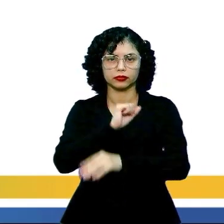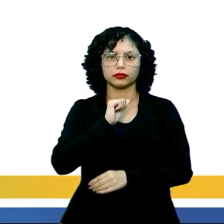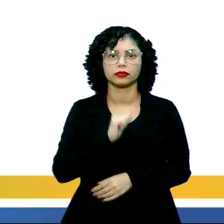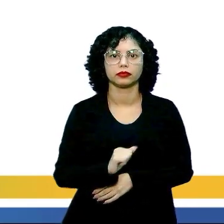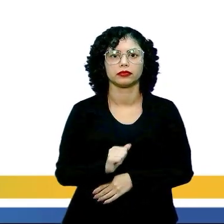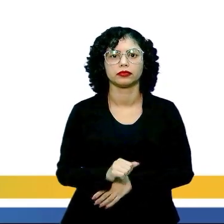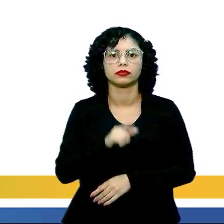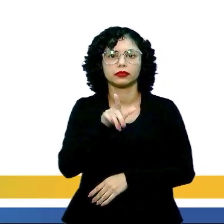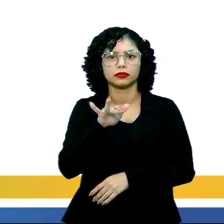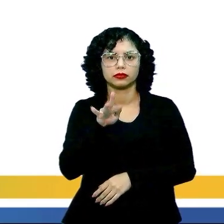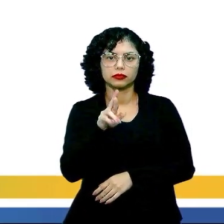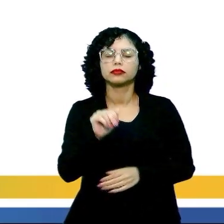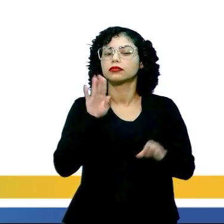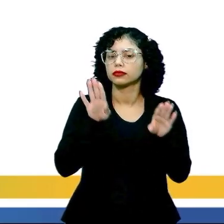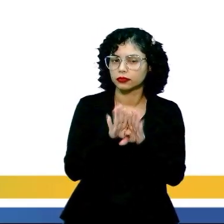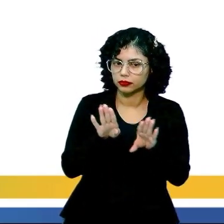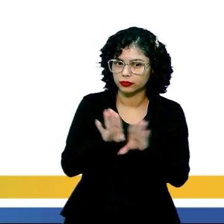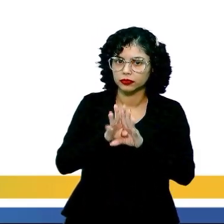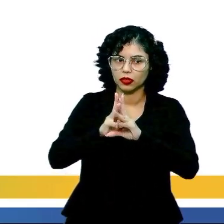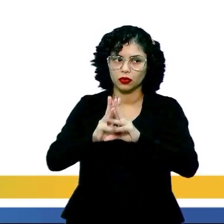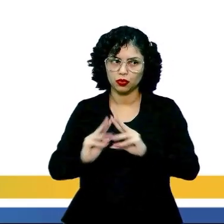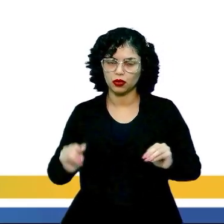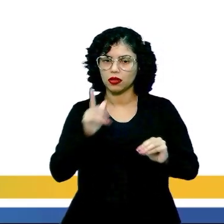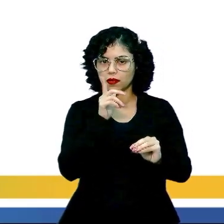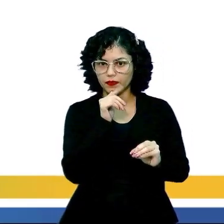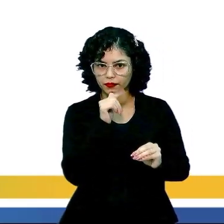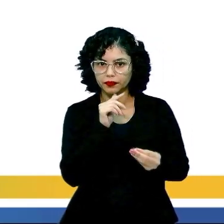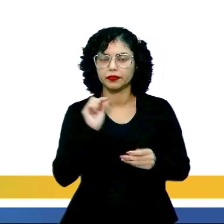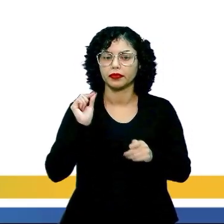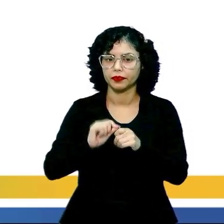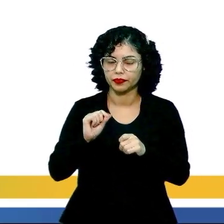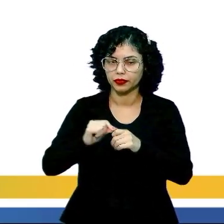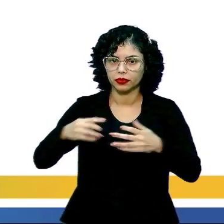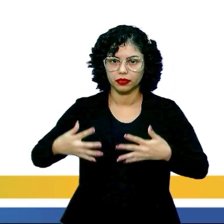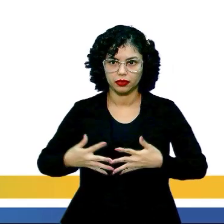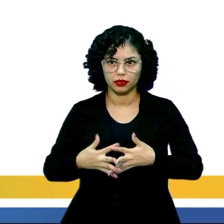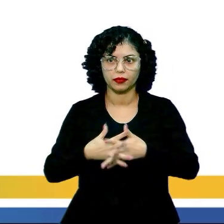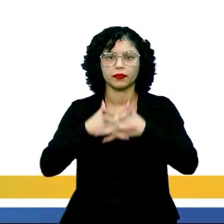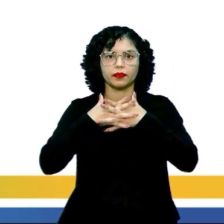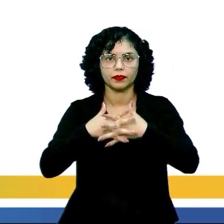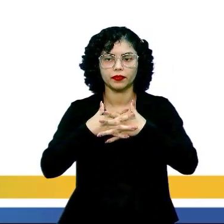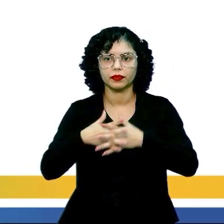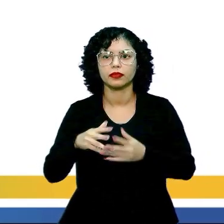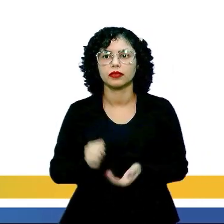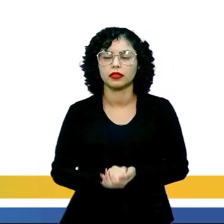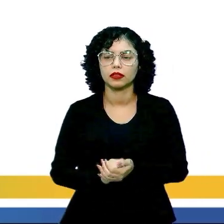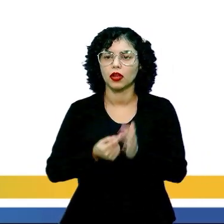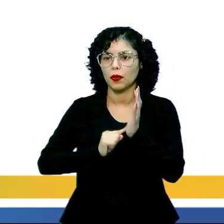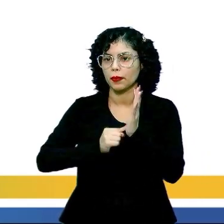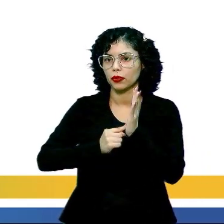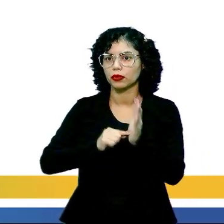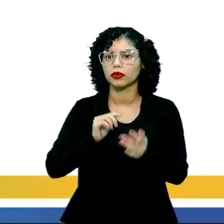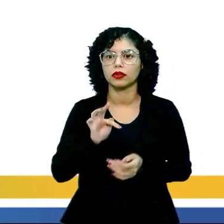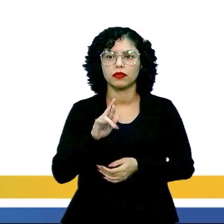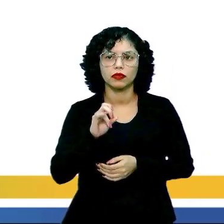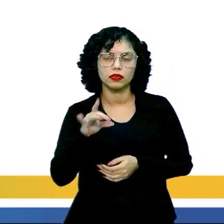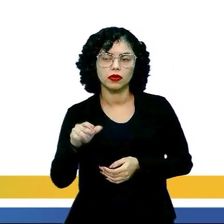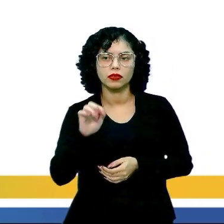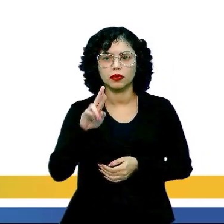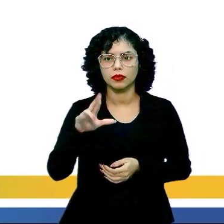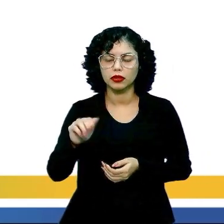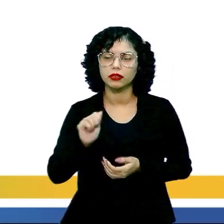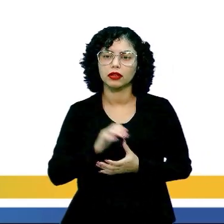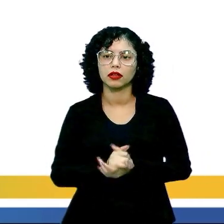Ácidos carboxílicos também são solúveis em água, fazem ligação de hidrogênio e tem ponto de fusão e